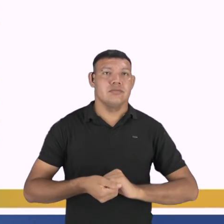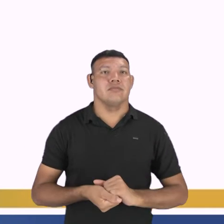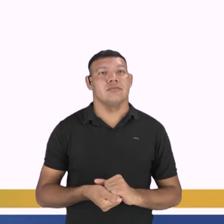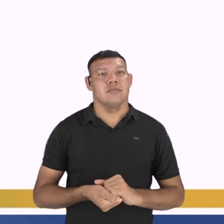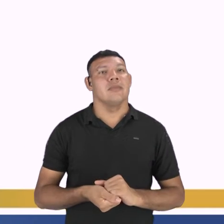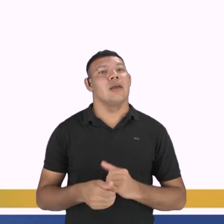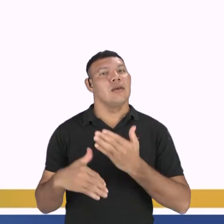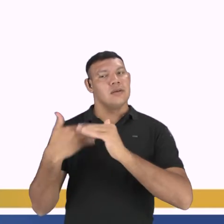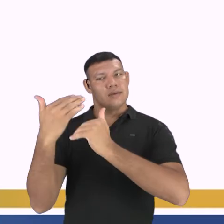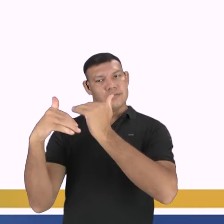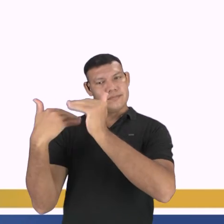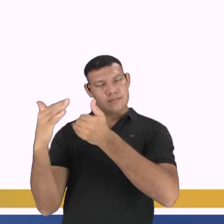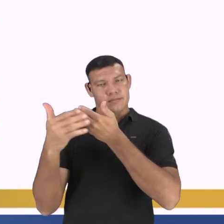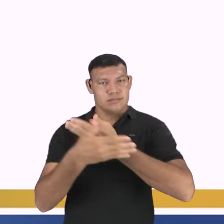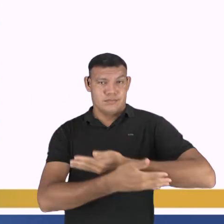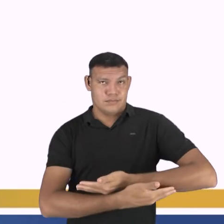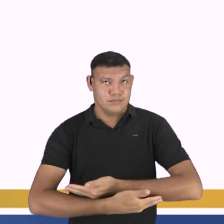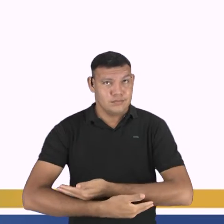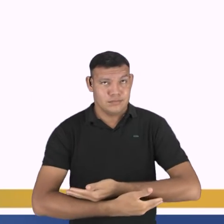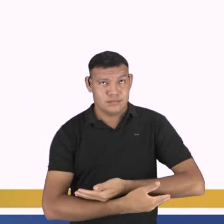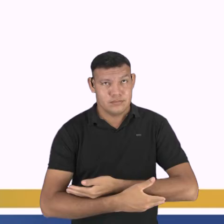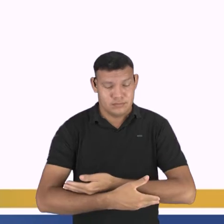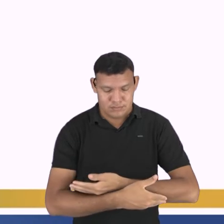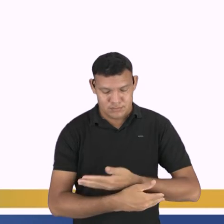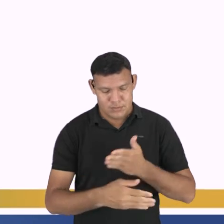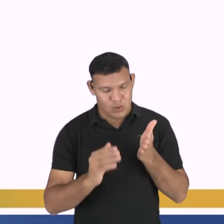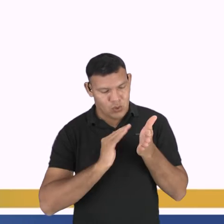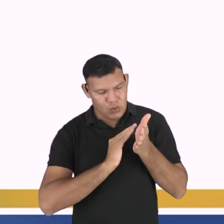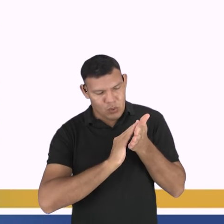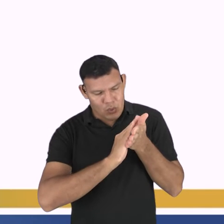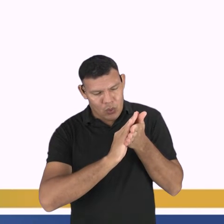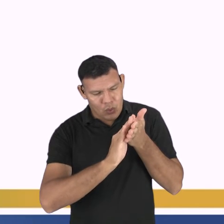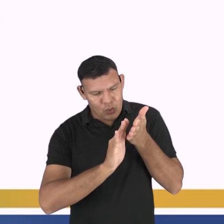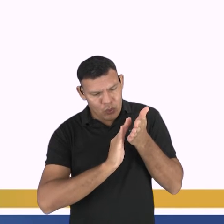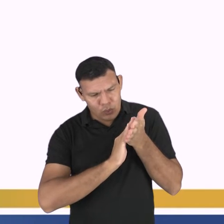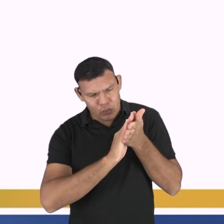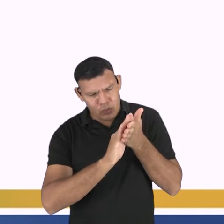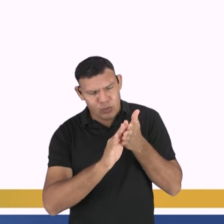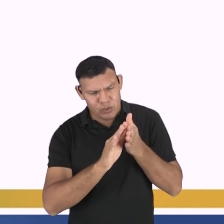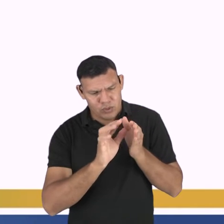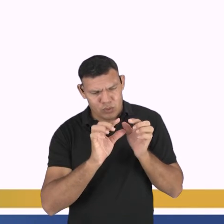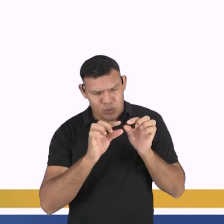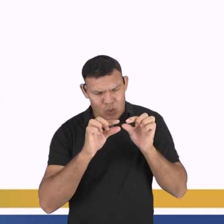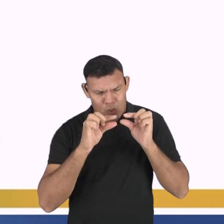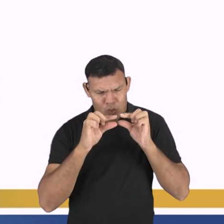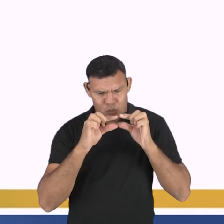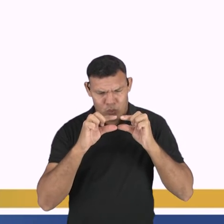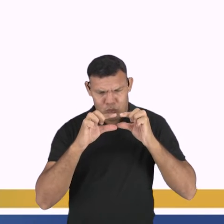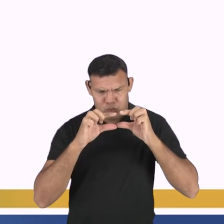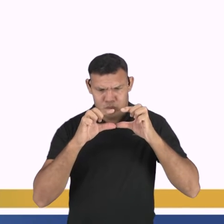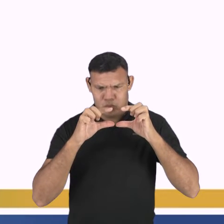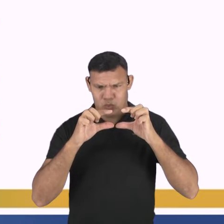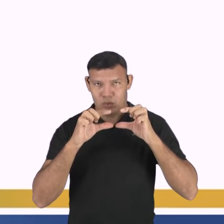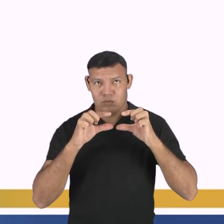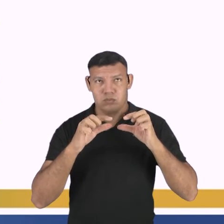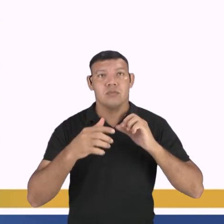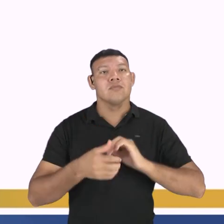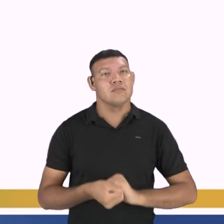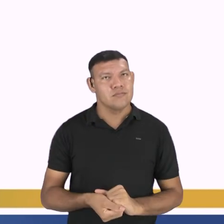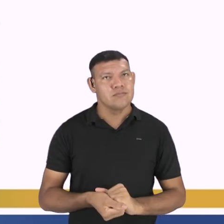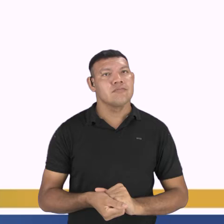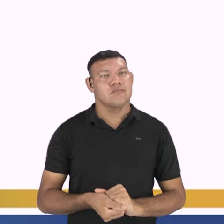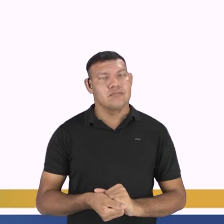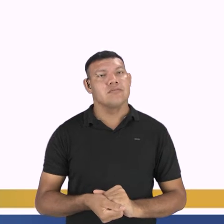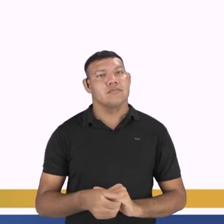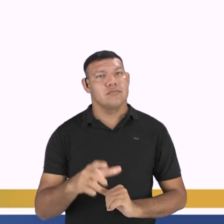desenvolve o bebê durante a gravidez. A parede do órgão, a parede do útero, ela fica mais espessa, né, ela fica mais grossa e